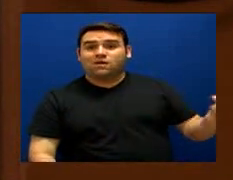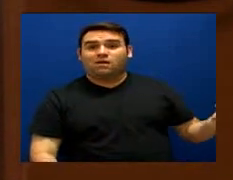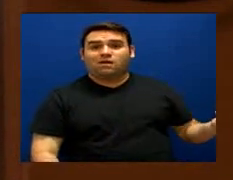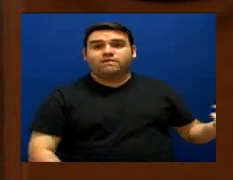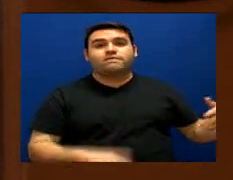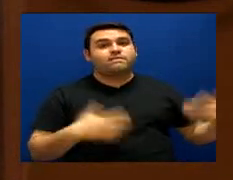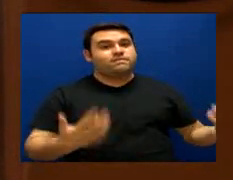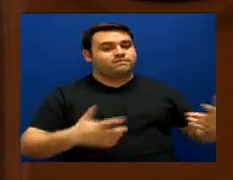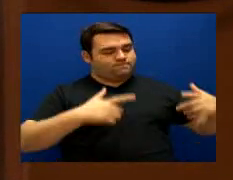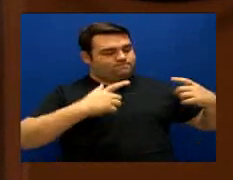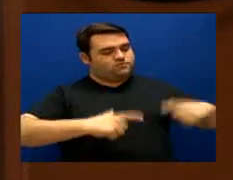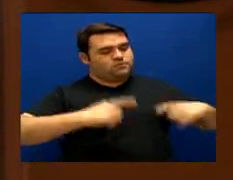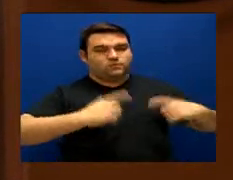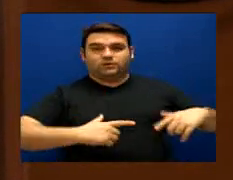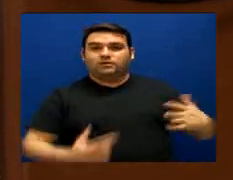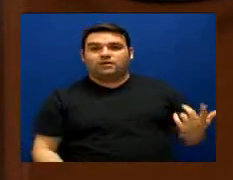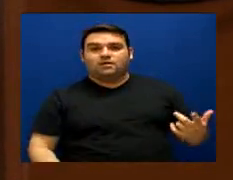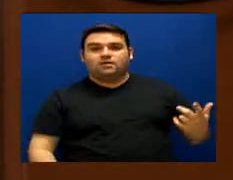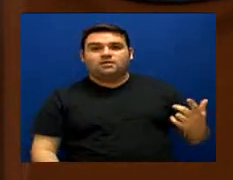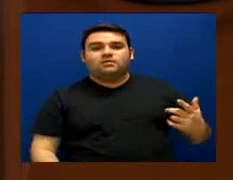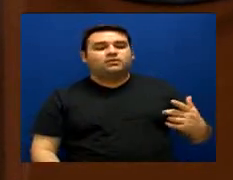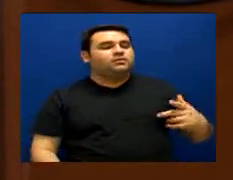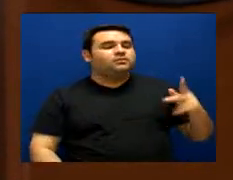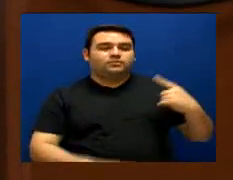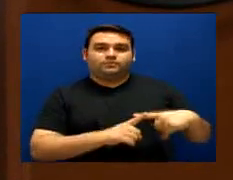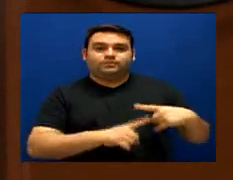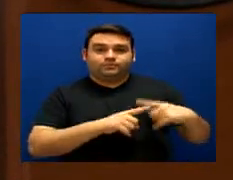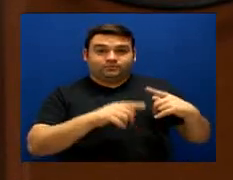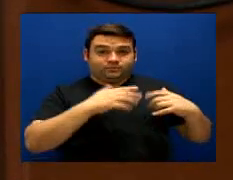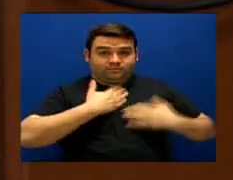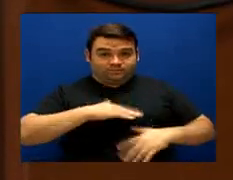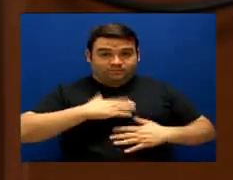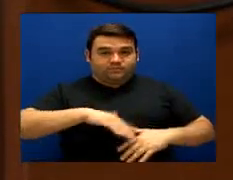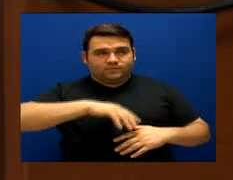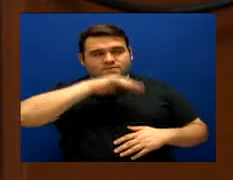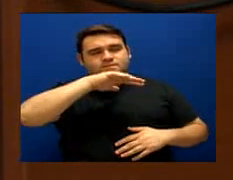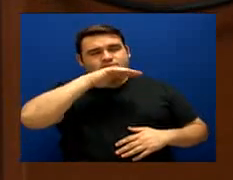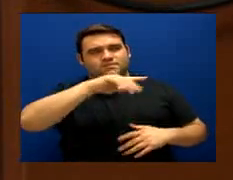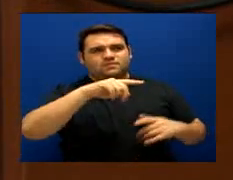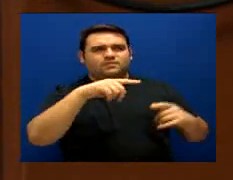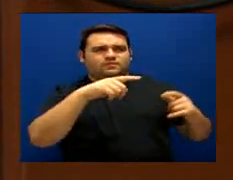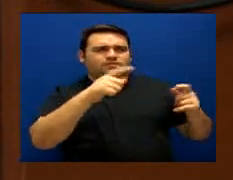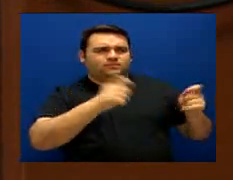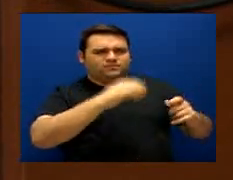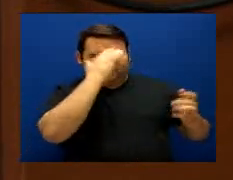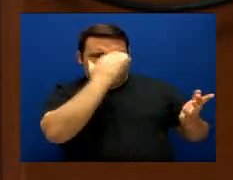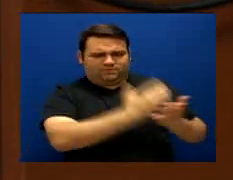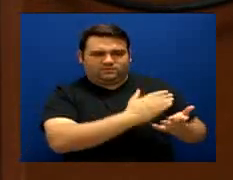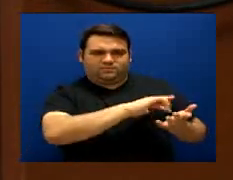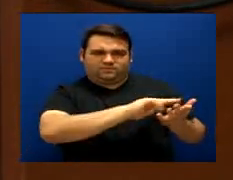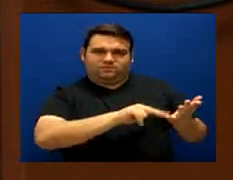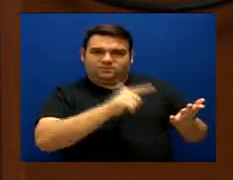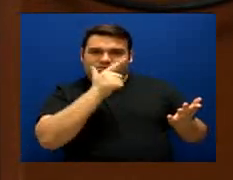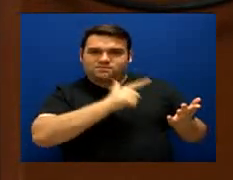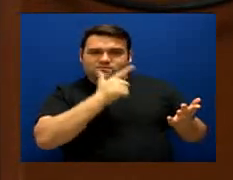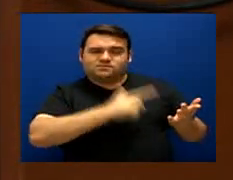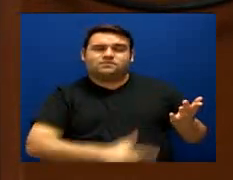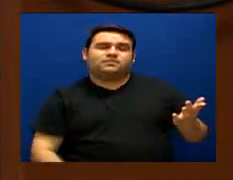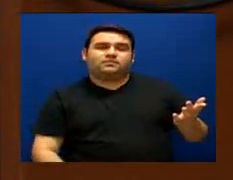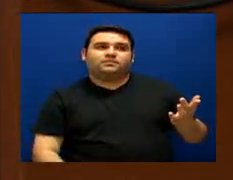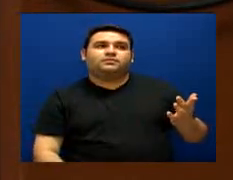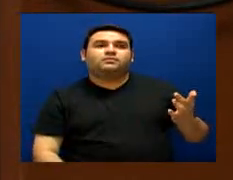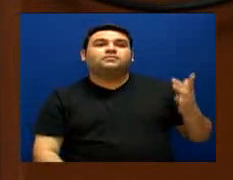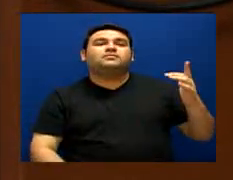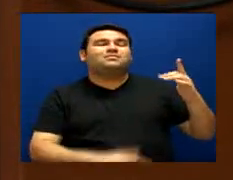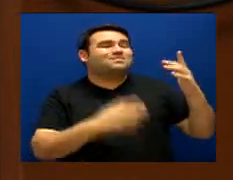Então, o local para que a seção de bem-estar animal possa cumprir com as suas atribuições é